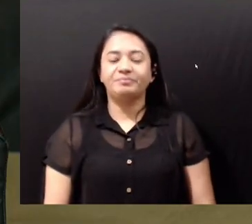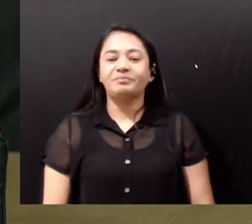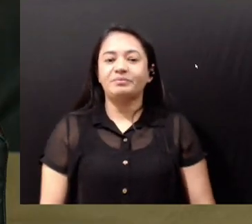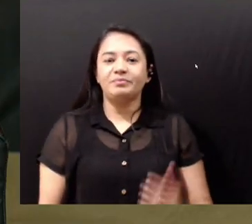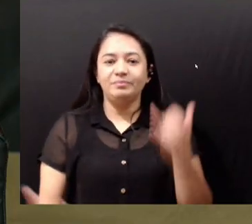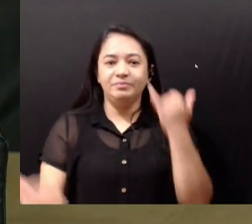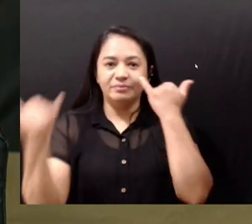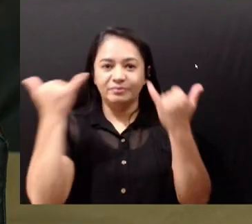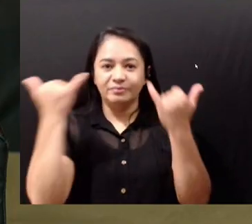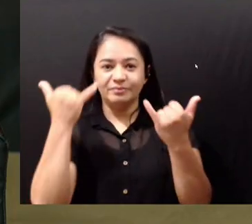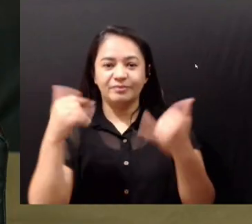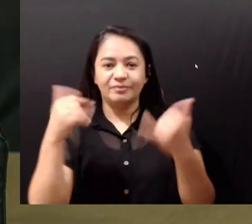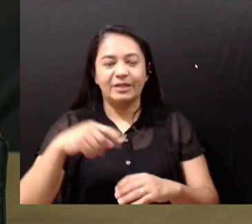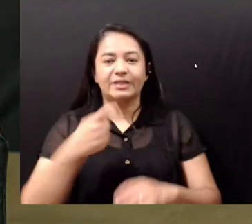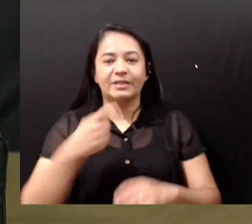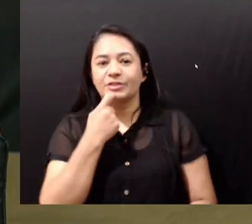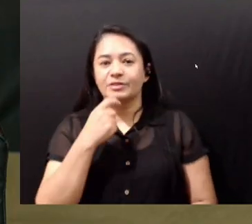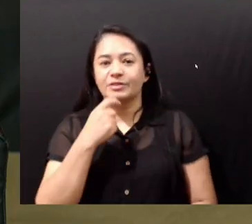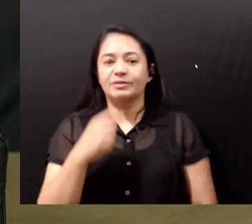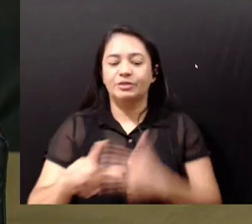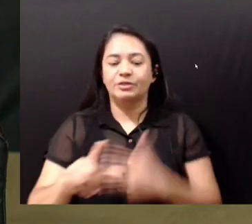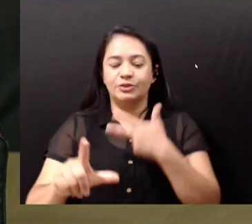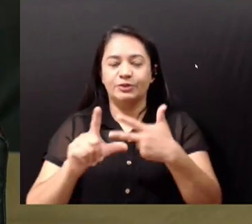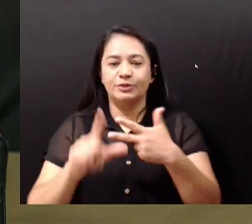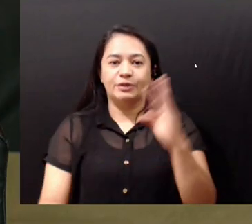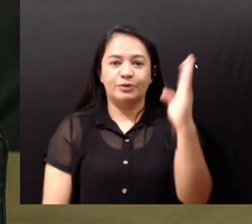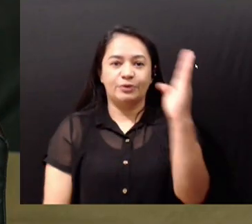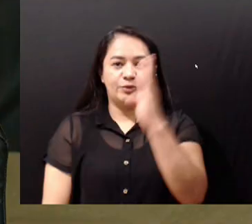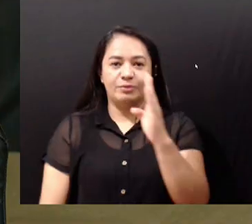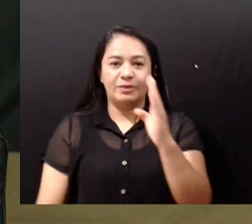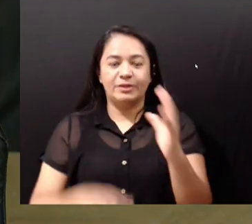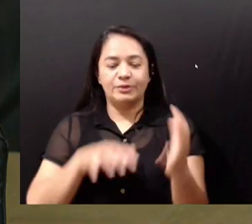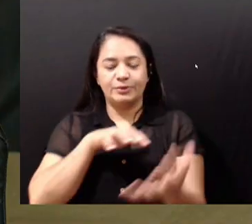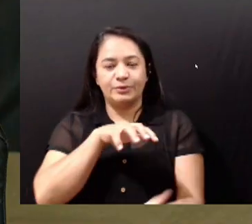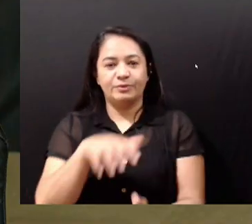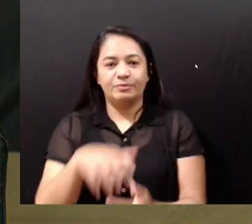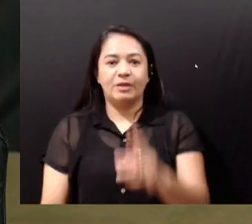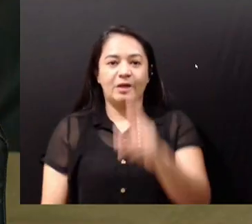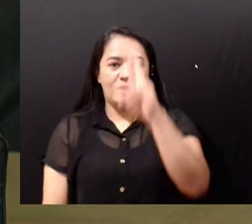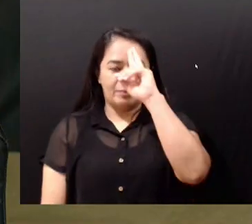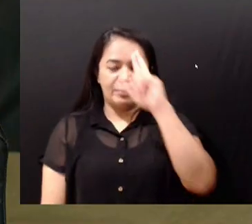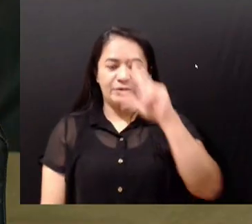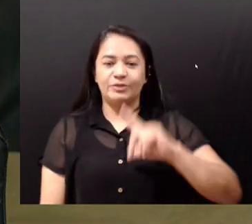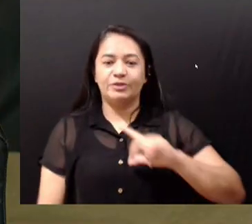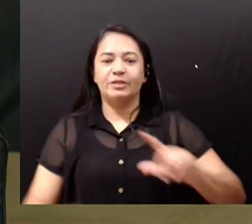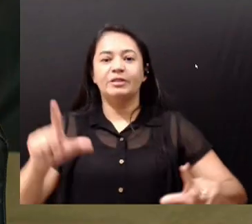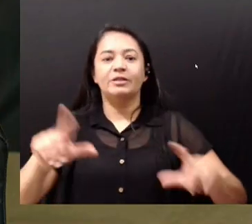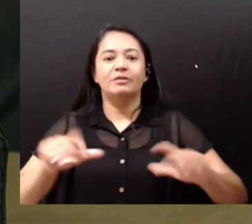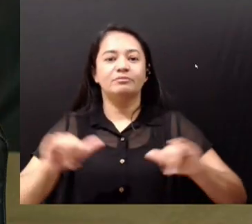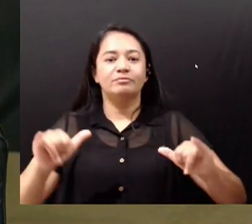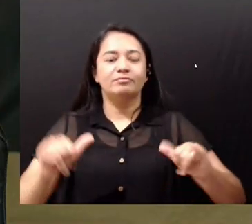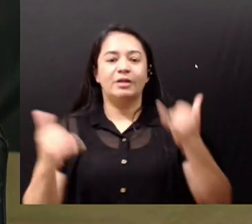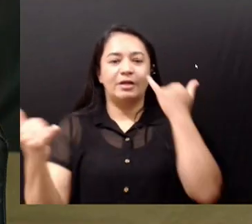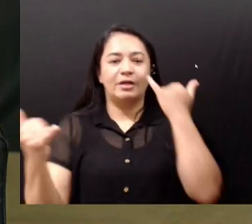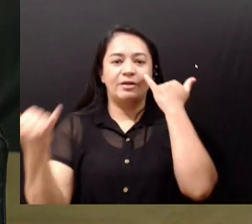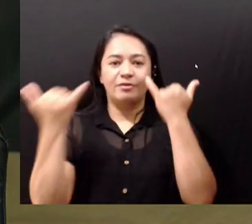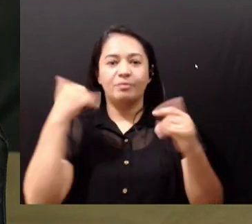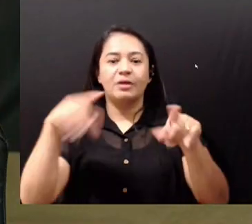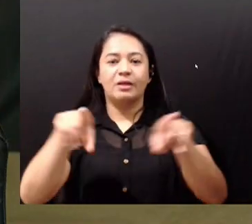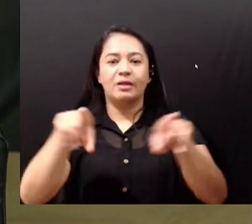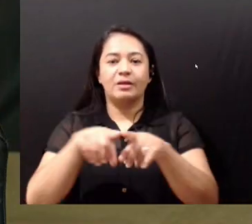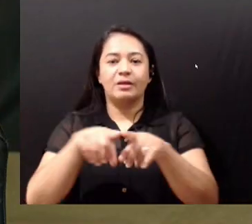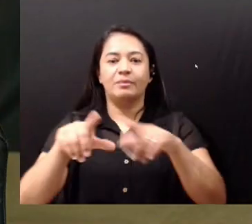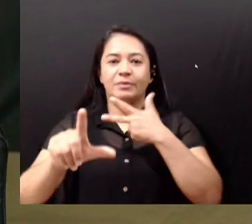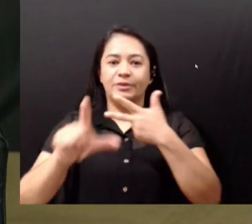aqui de Campinas, do Legislativo, do Brasil e do mundo. Ao meio-dia nós temos Câmara Notícia, com informações também do Legislativo e da